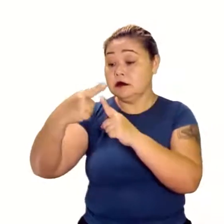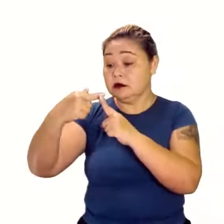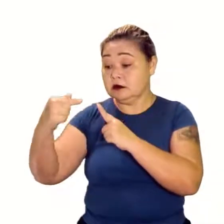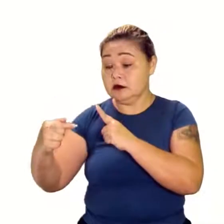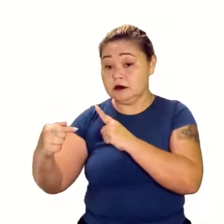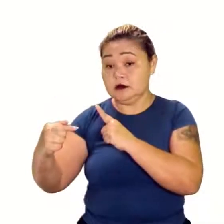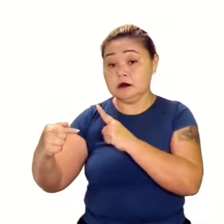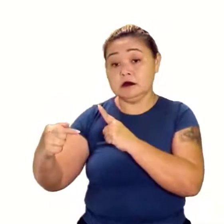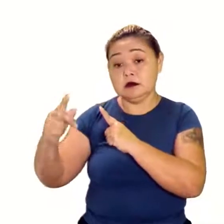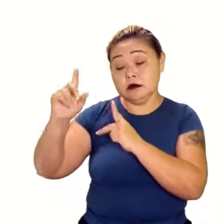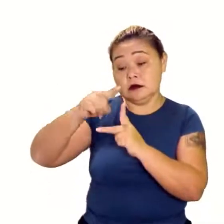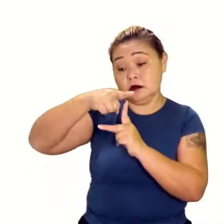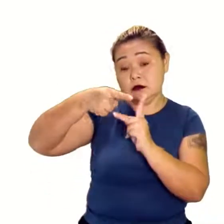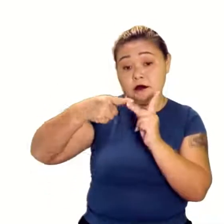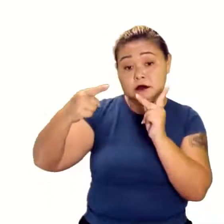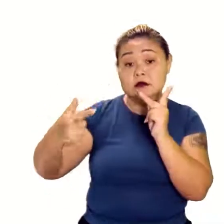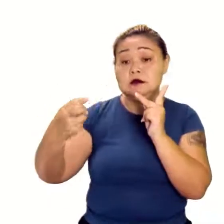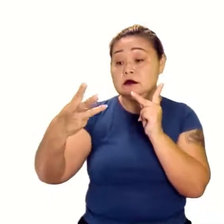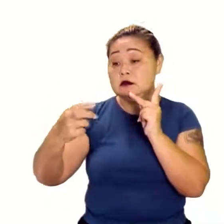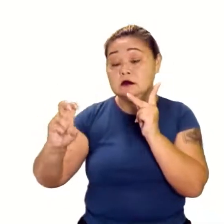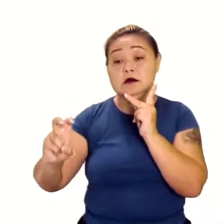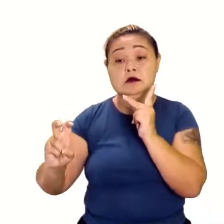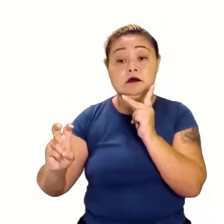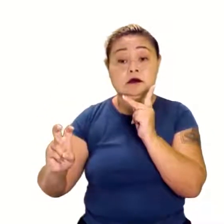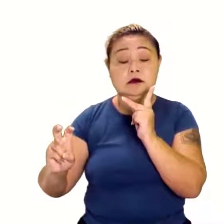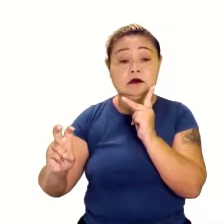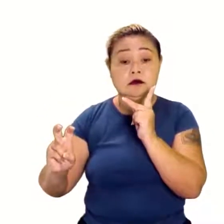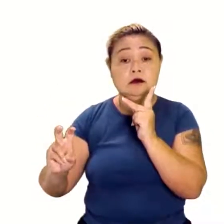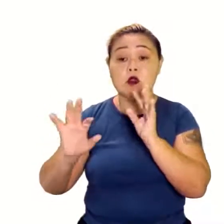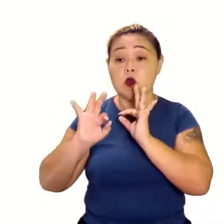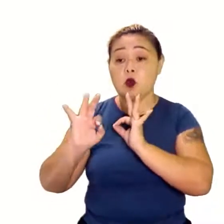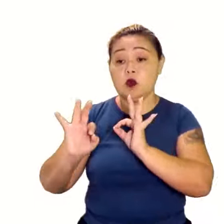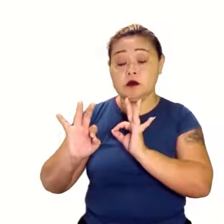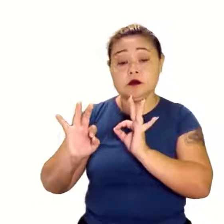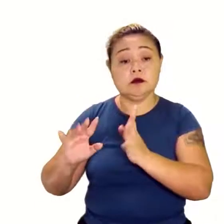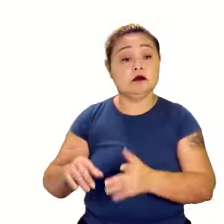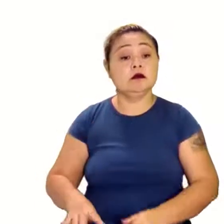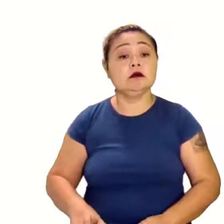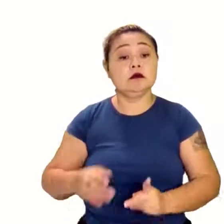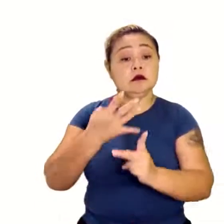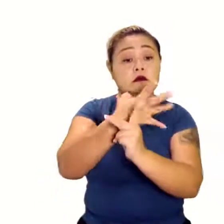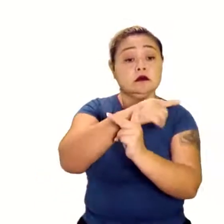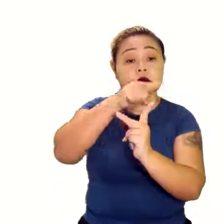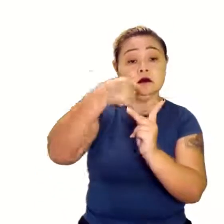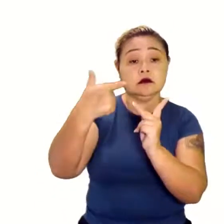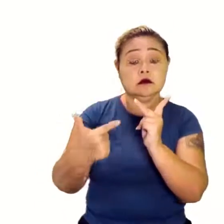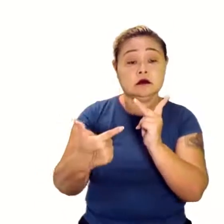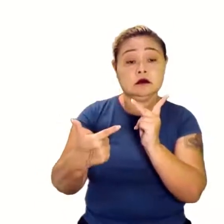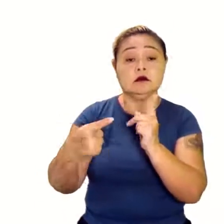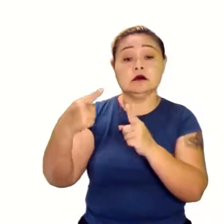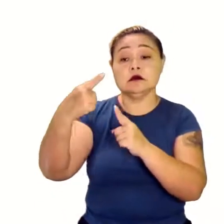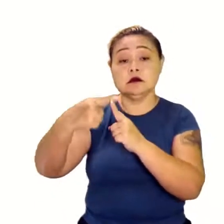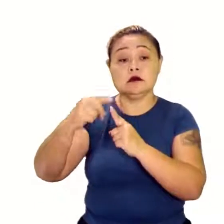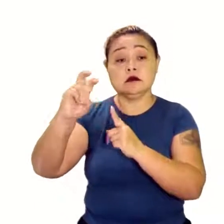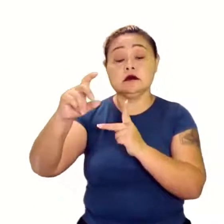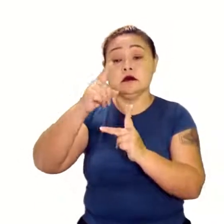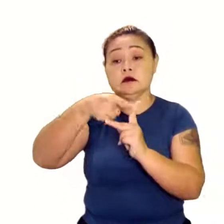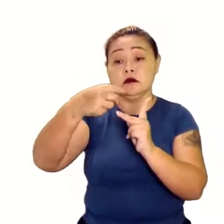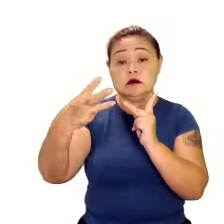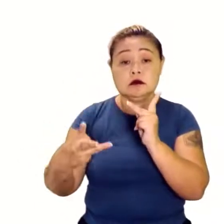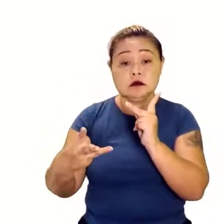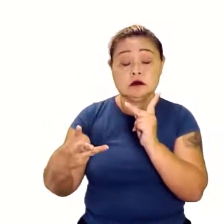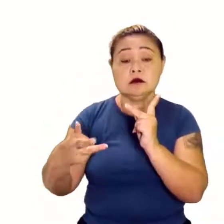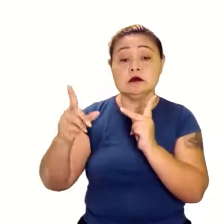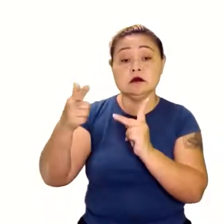7. Perfeito, que é a perfeito. De 35. Ótimo. Aqui, 4 raiz de 2 vezes 5 raiz de 3. Eu 4 posso